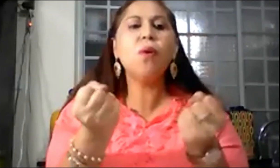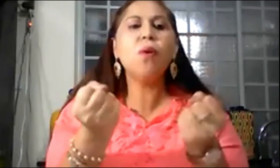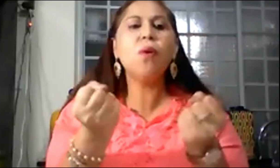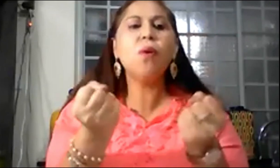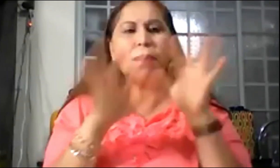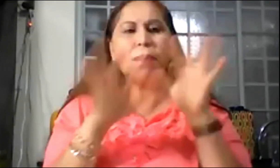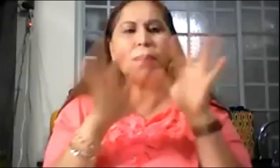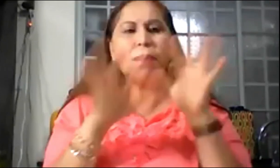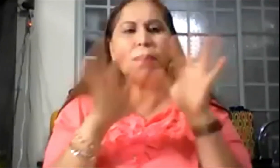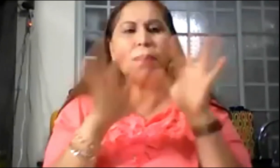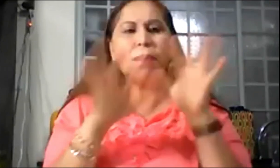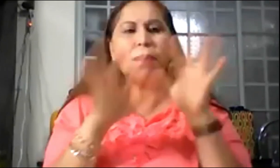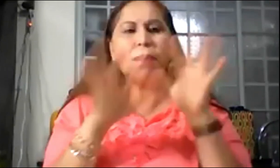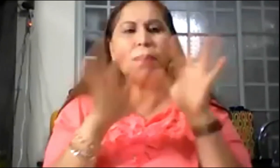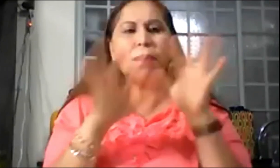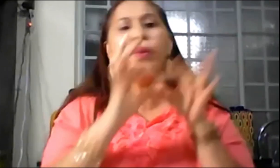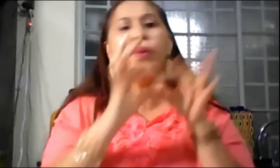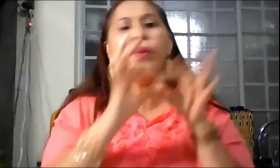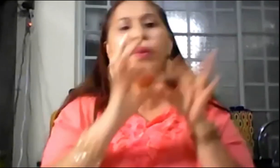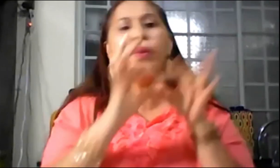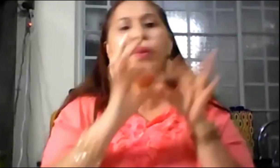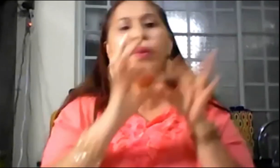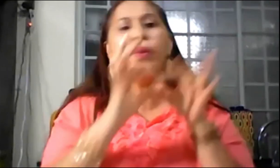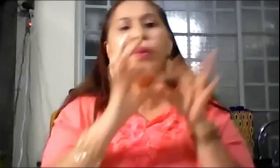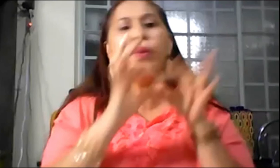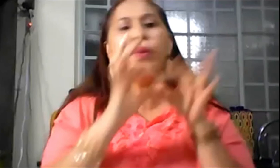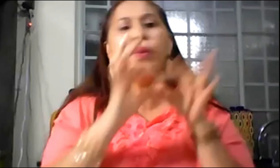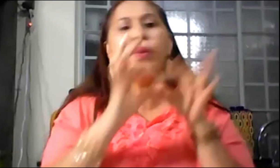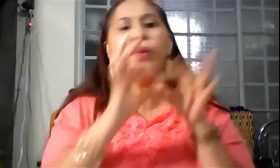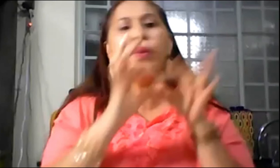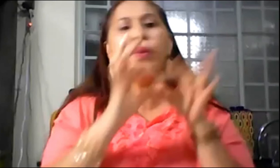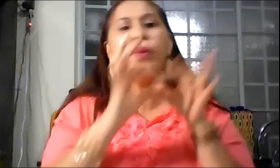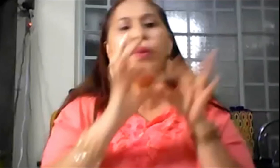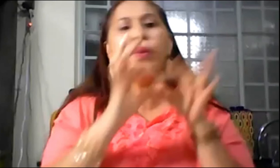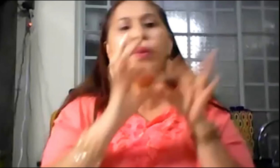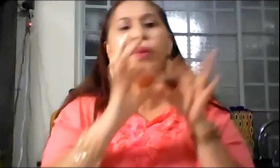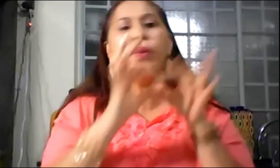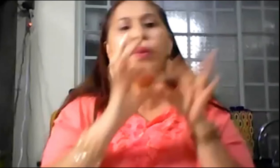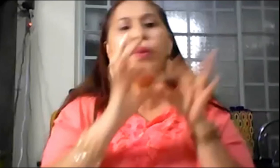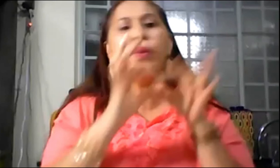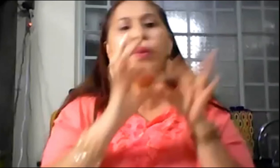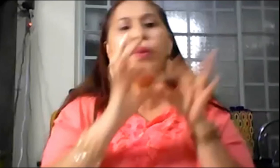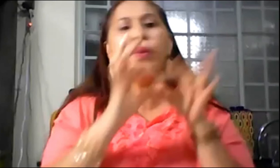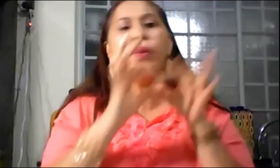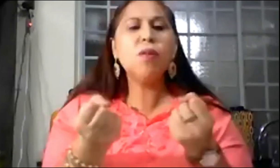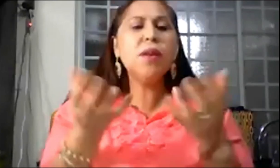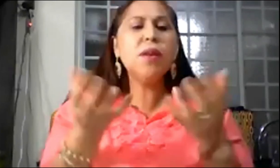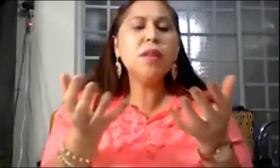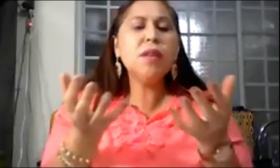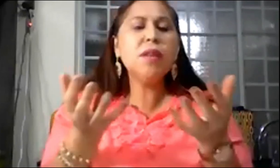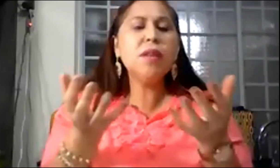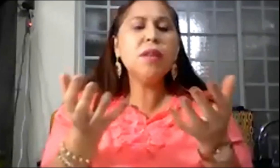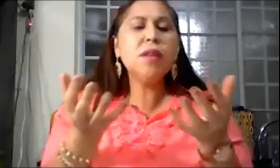né? Dependendo do sujeito ou do contexto, aliás. Então, se eu concordo assim, como que eu digo eu